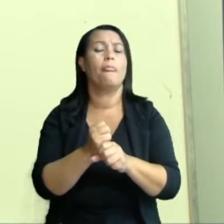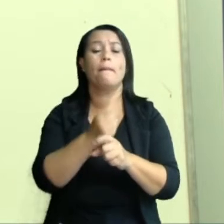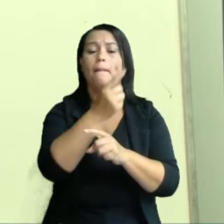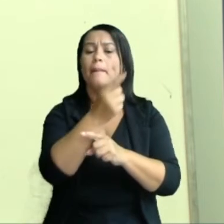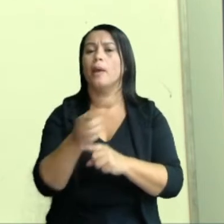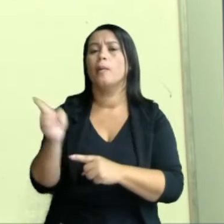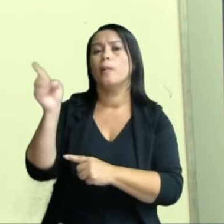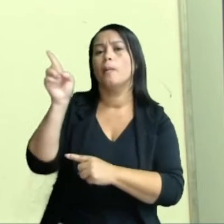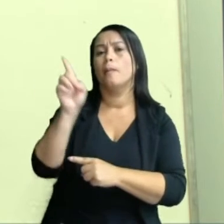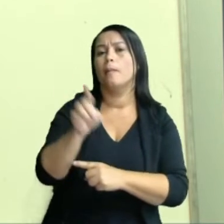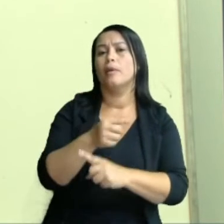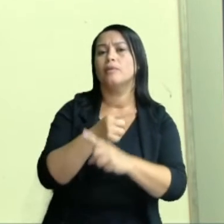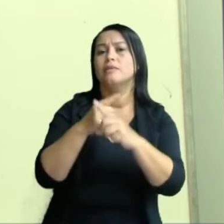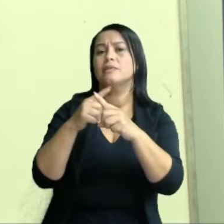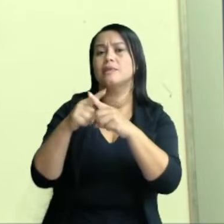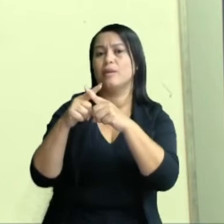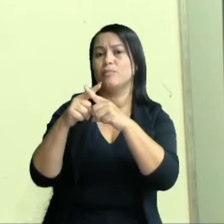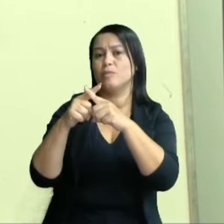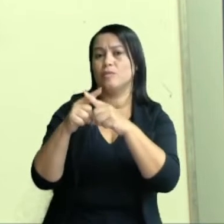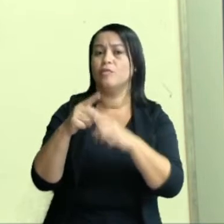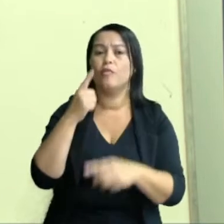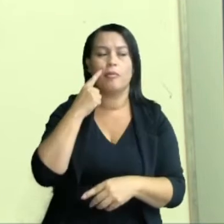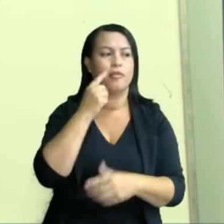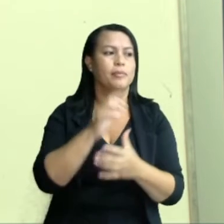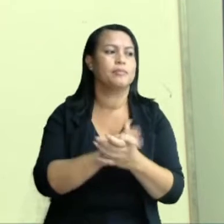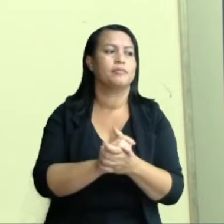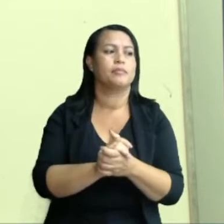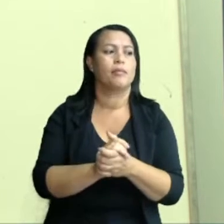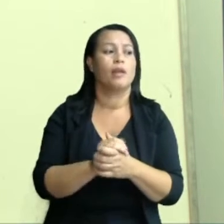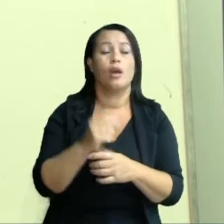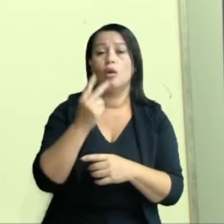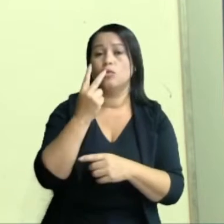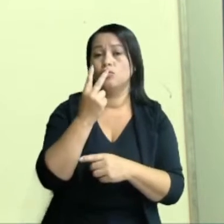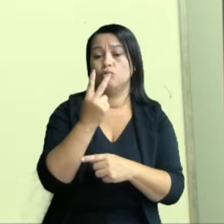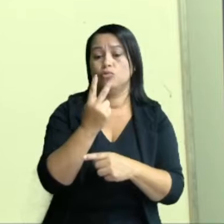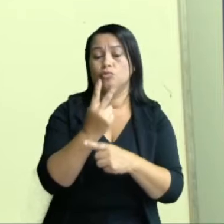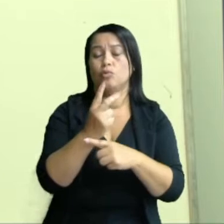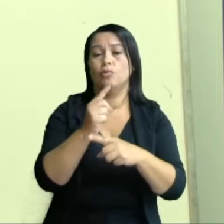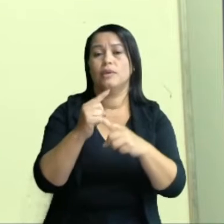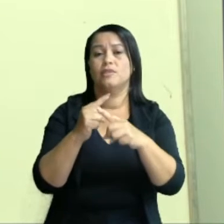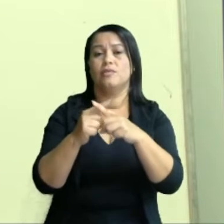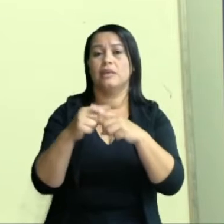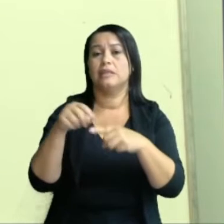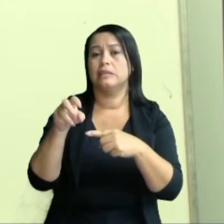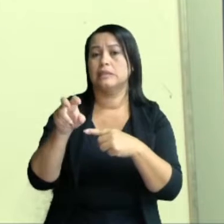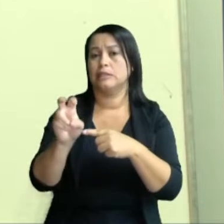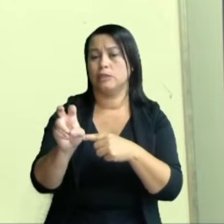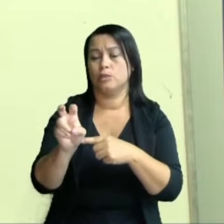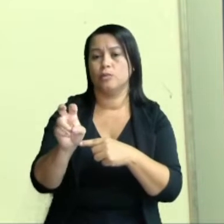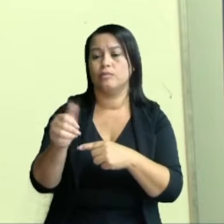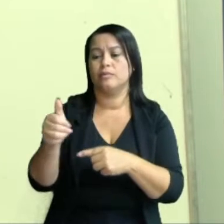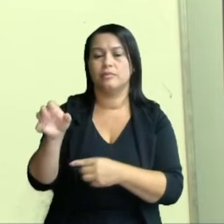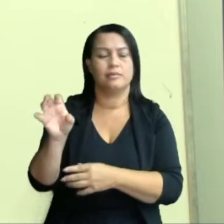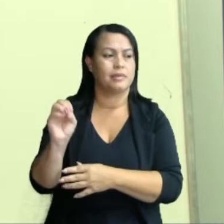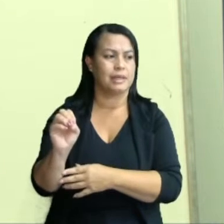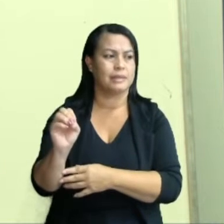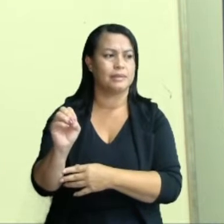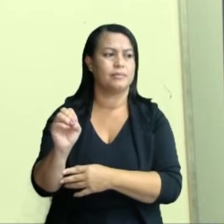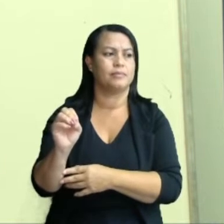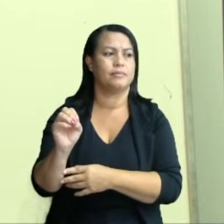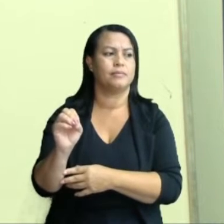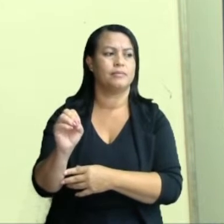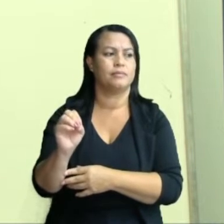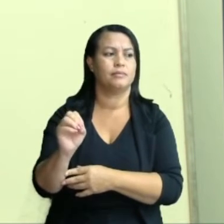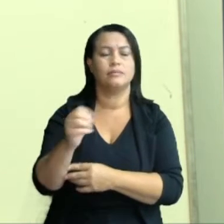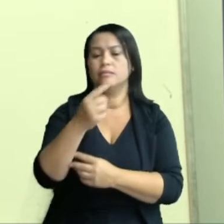pelos extremos, tá certo? 2 vezes 5, 10.